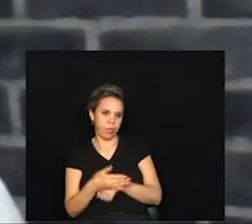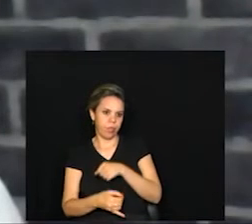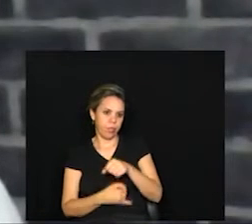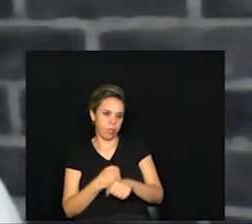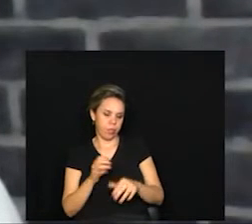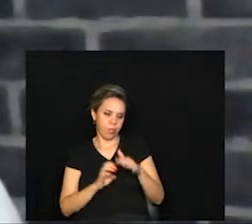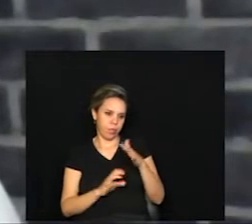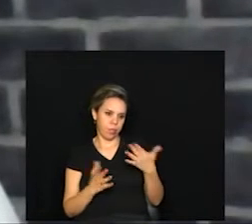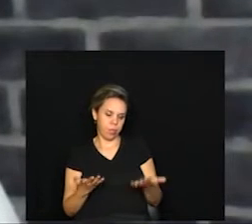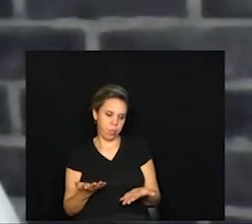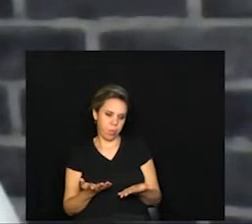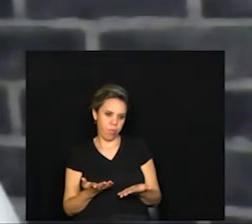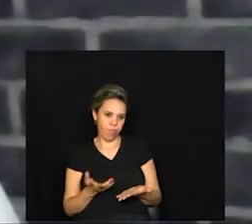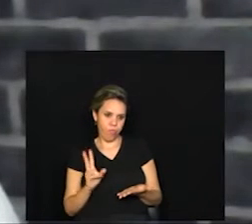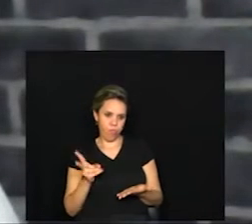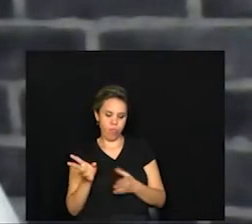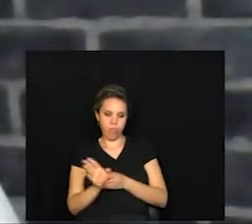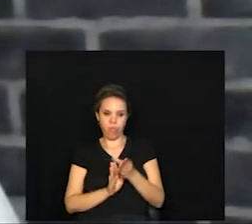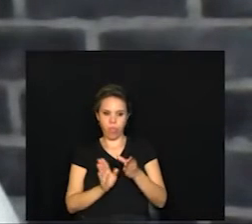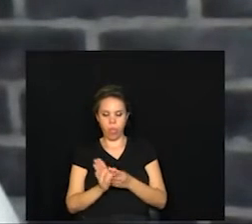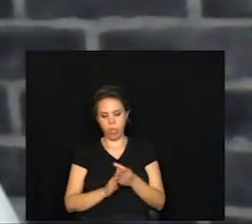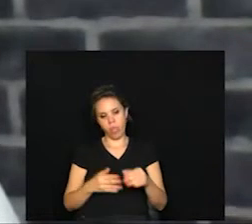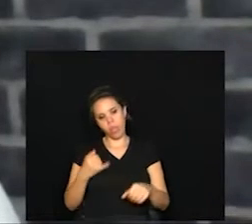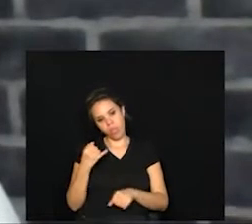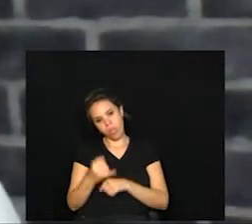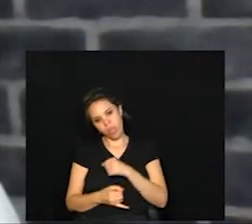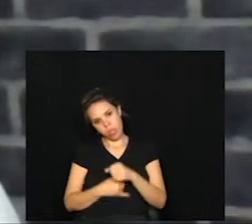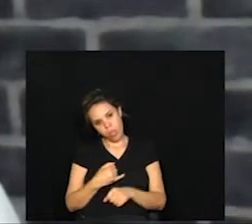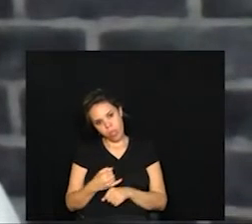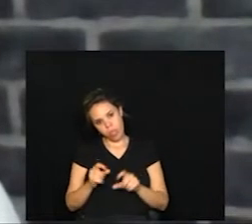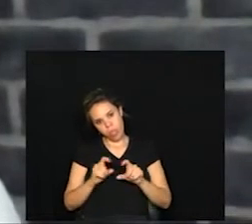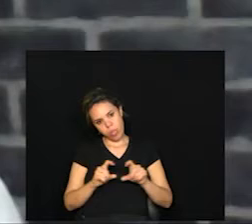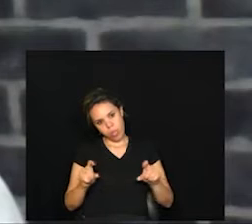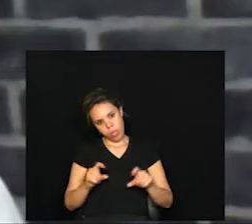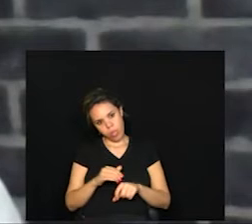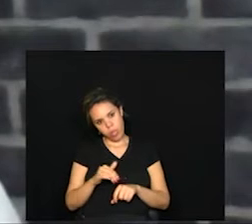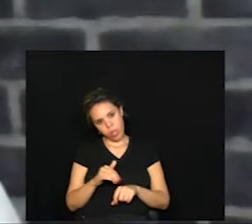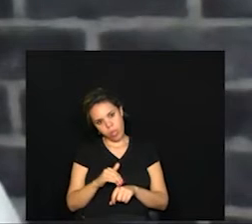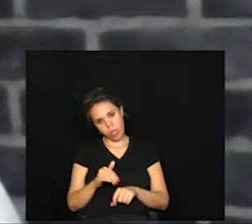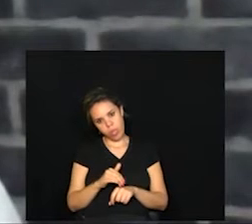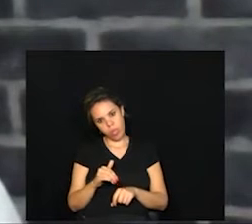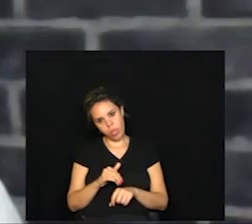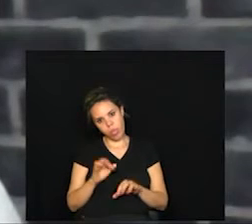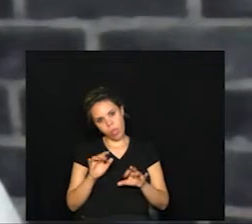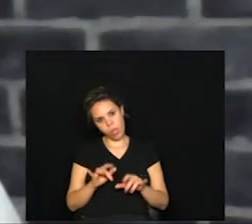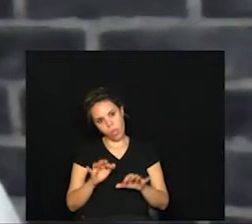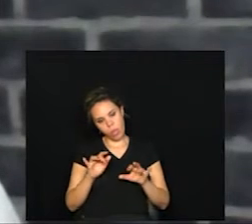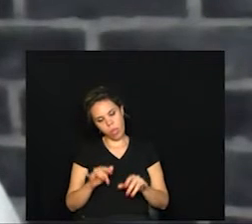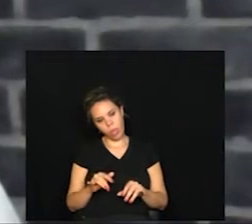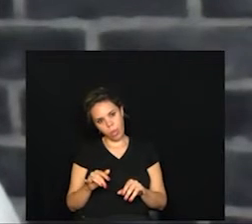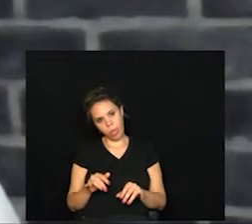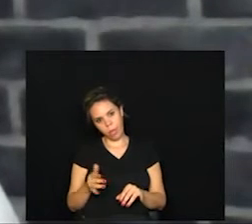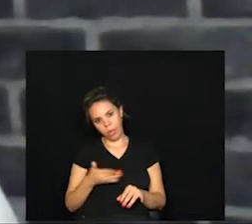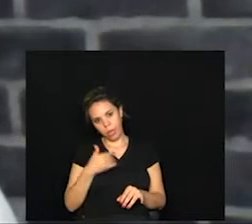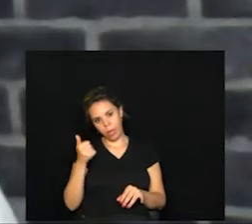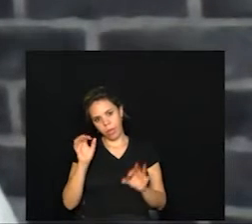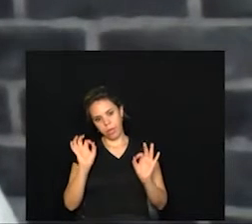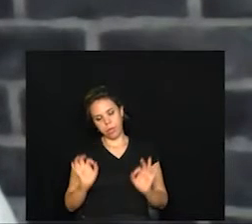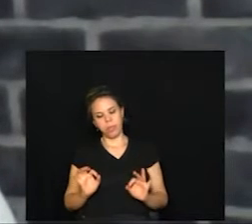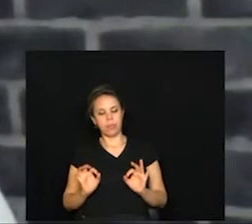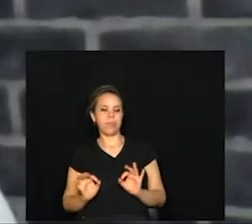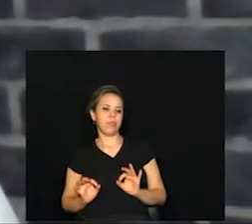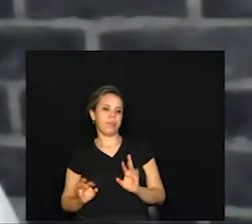da empresa. A gente sempre orienta que ele acesse a barra de endereços e digite o endereço eletrônico corretamente.